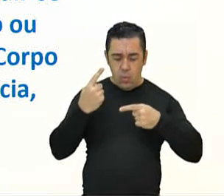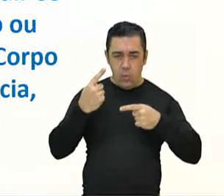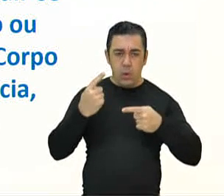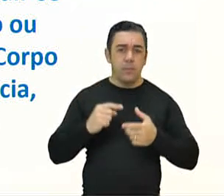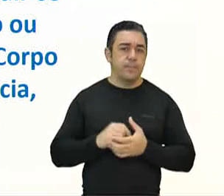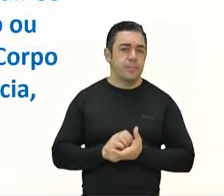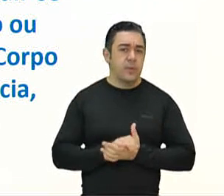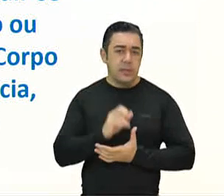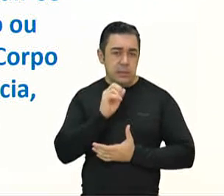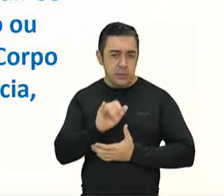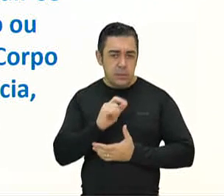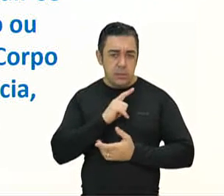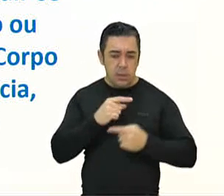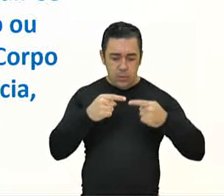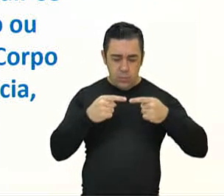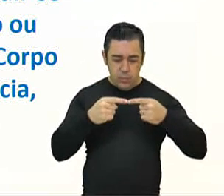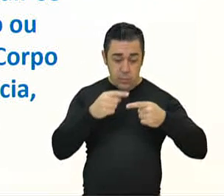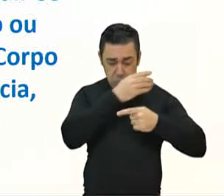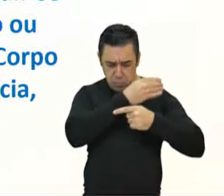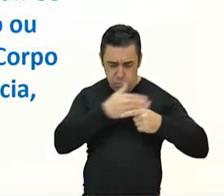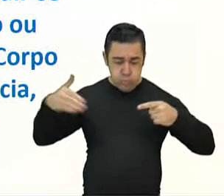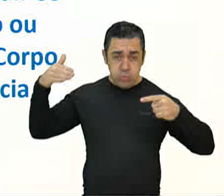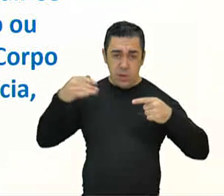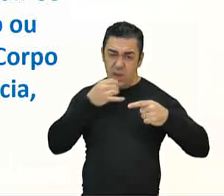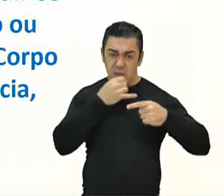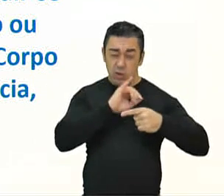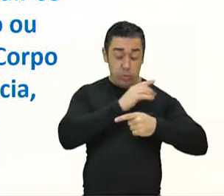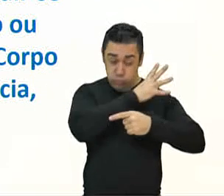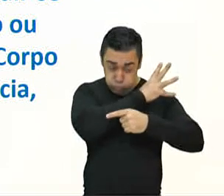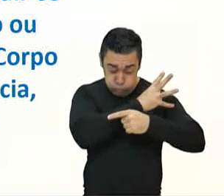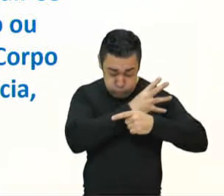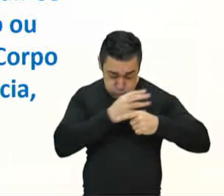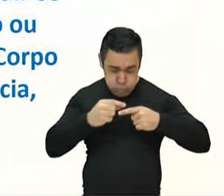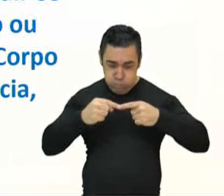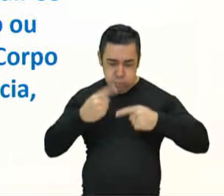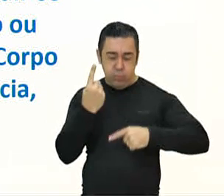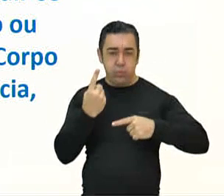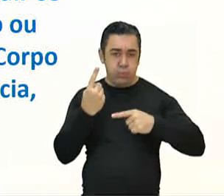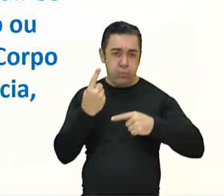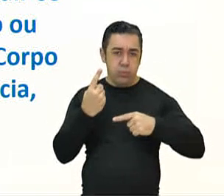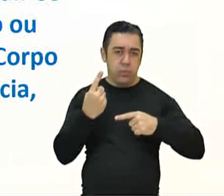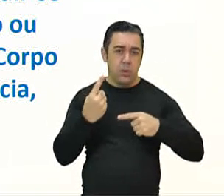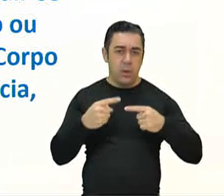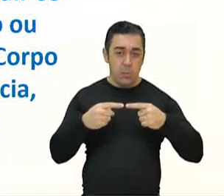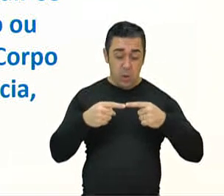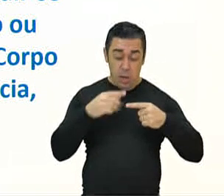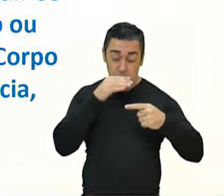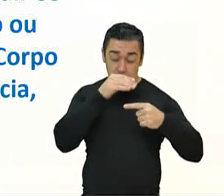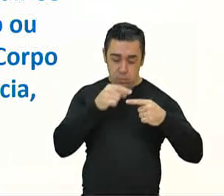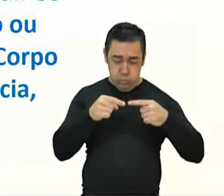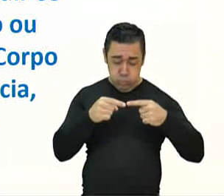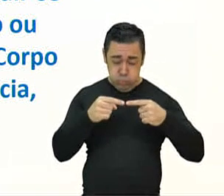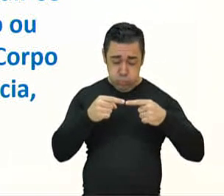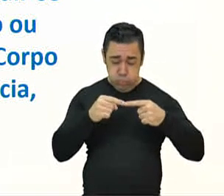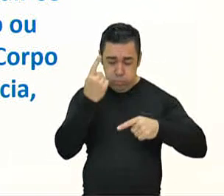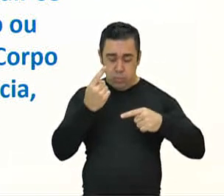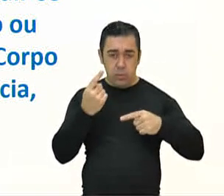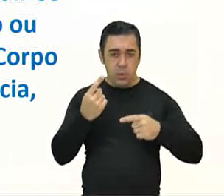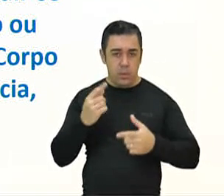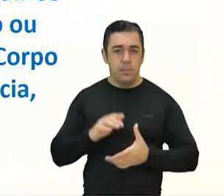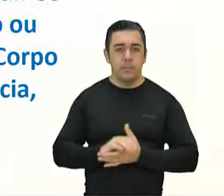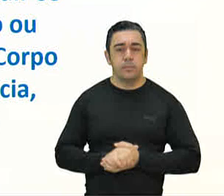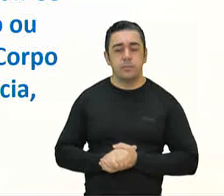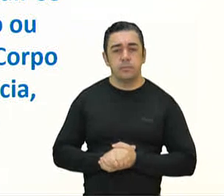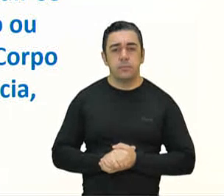uma alta tensão causada por um pico de corrente ou uma seleção errada de tensão, né, de